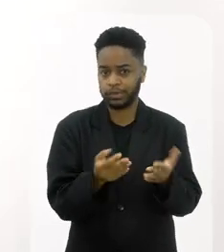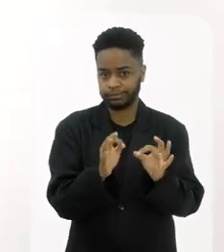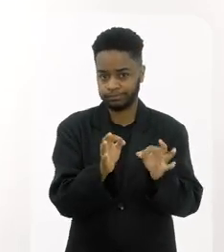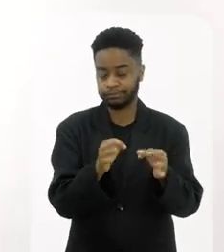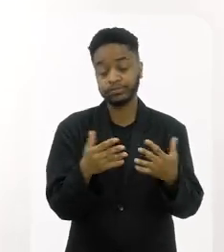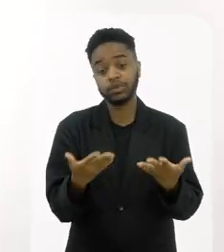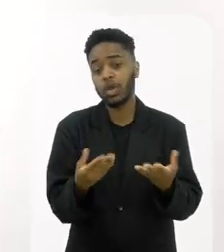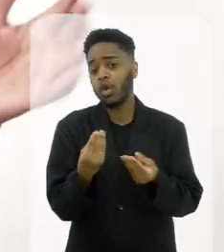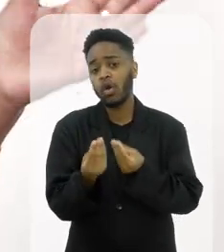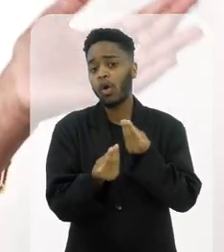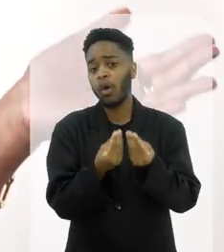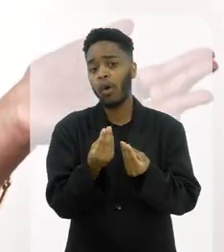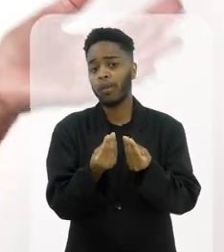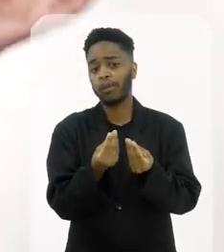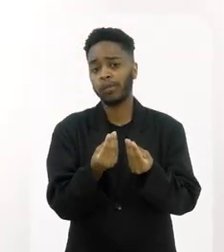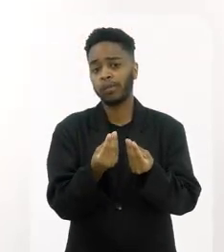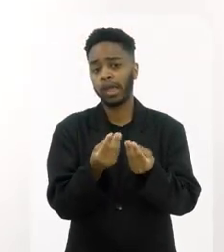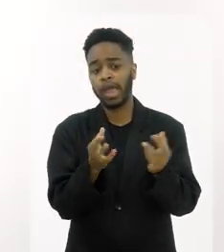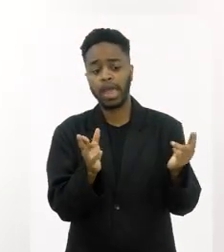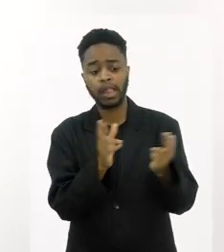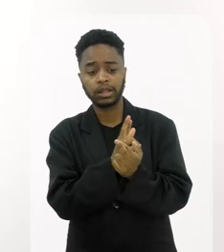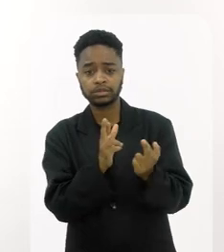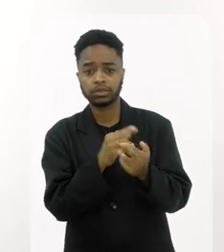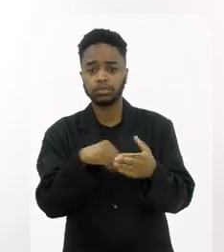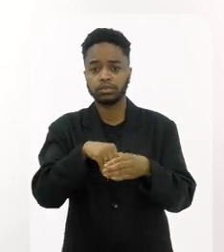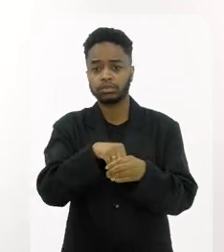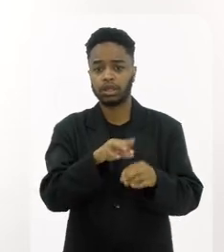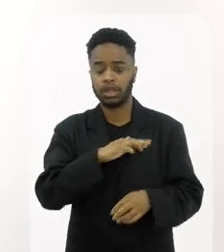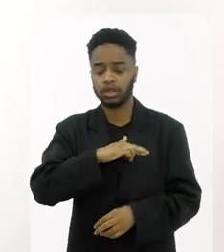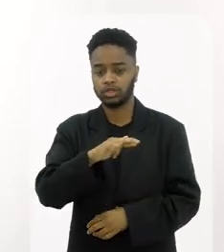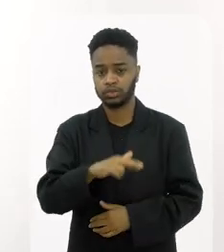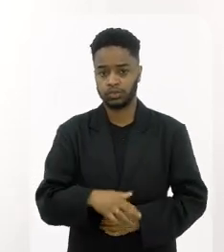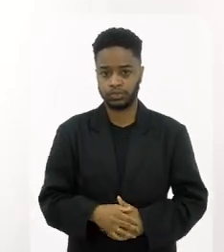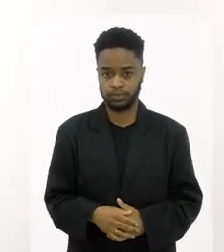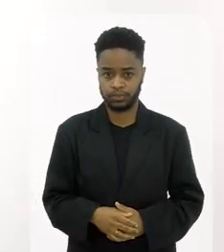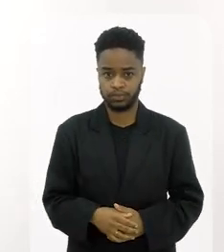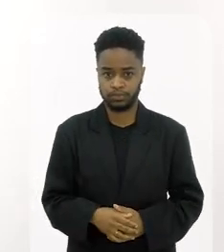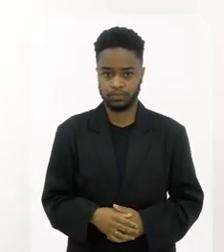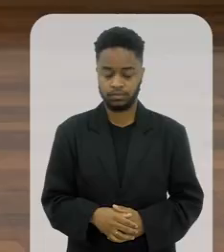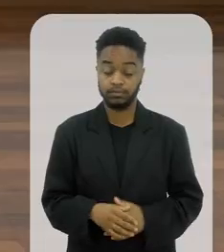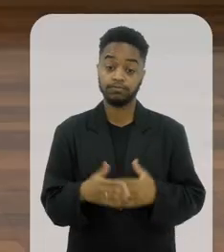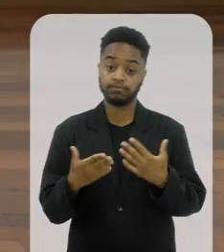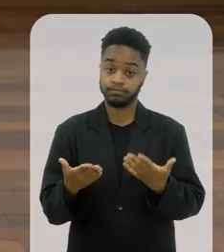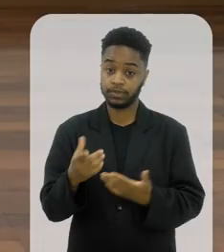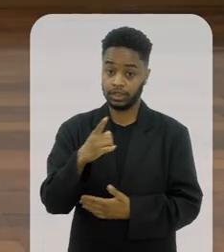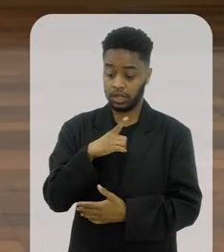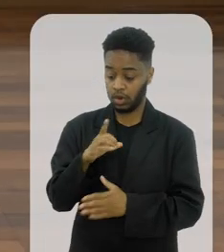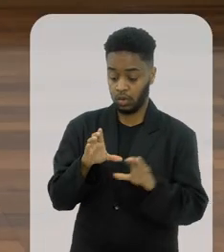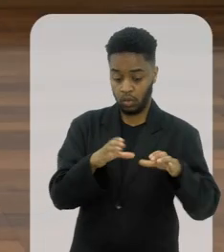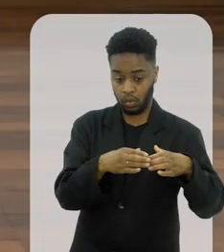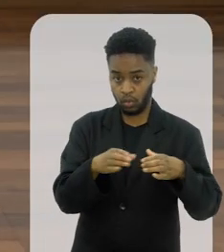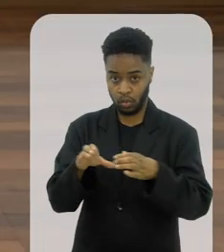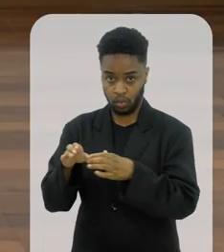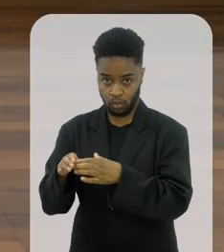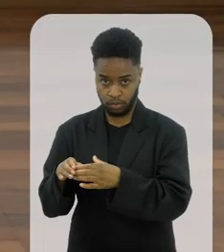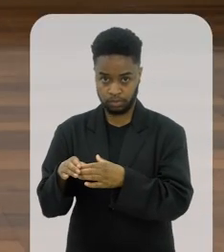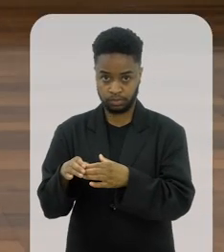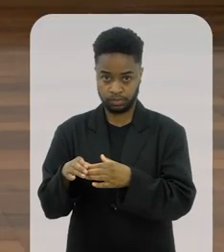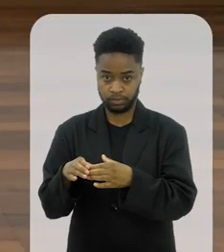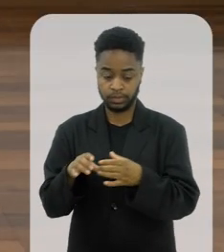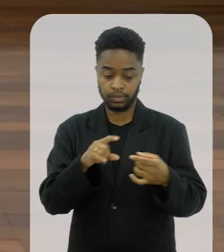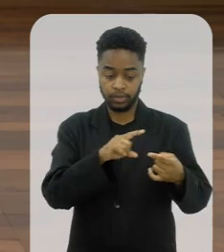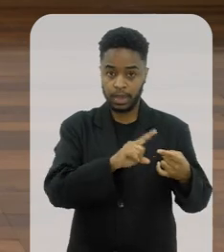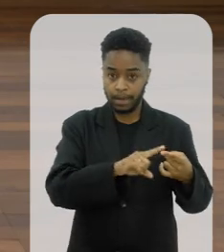né? Então, como é que é ser a mãe dentro da religião? Olha, nós temos, na verdade, dois grupos,